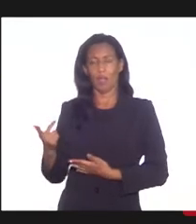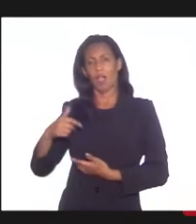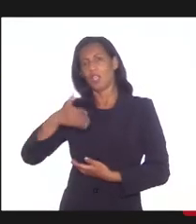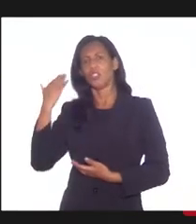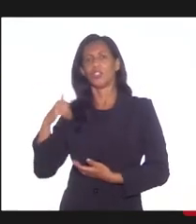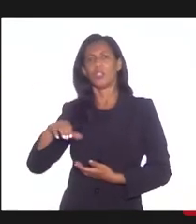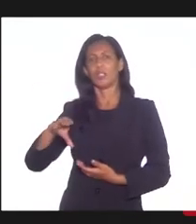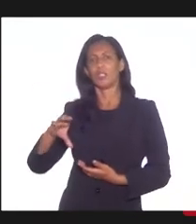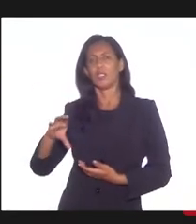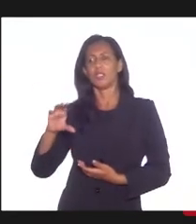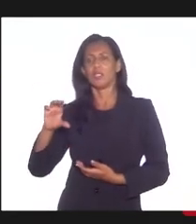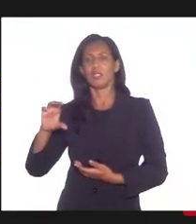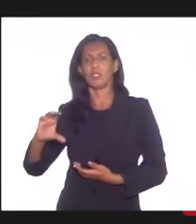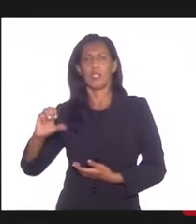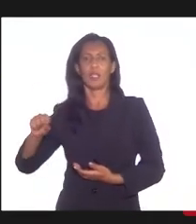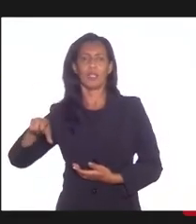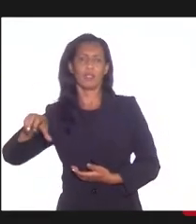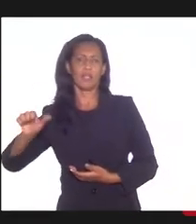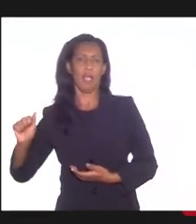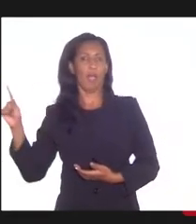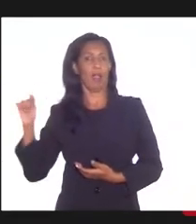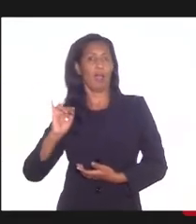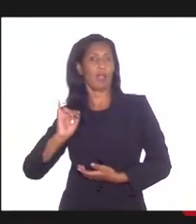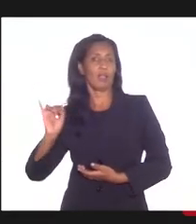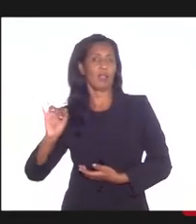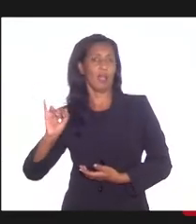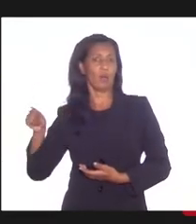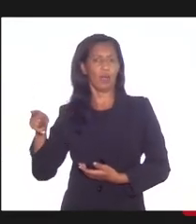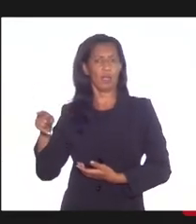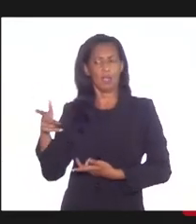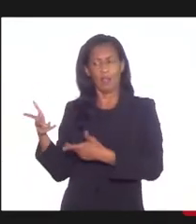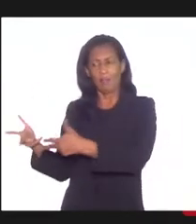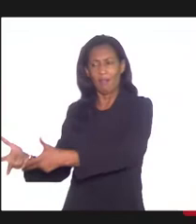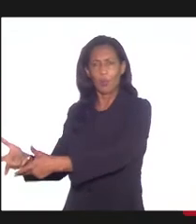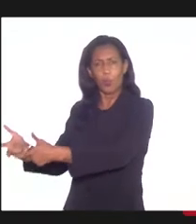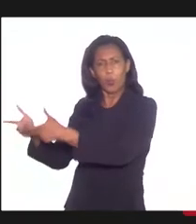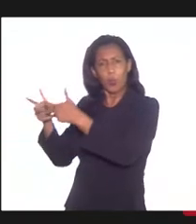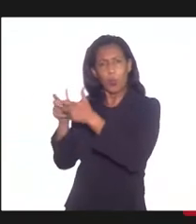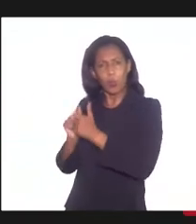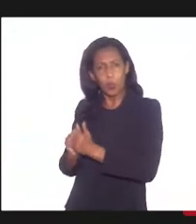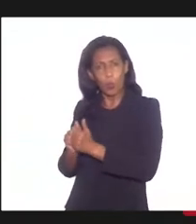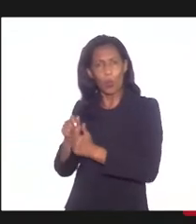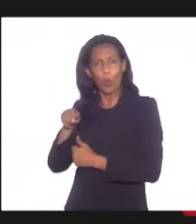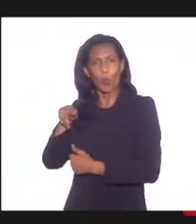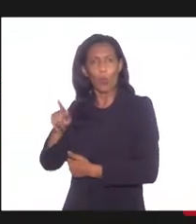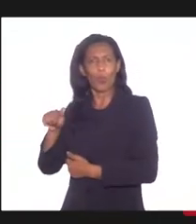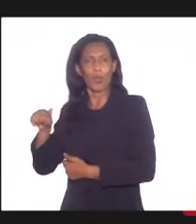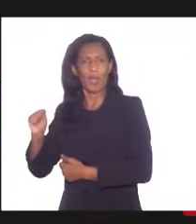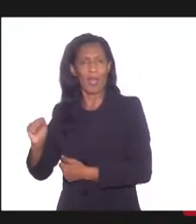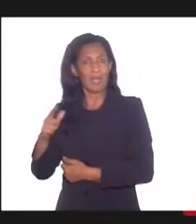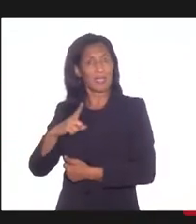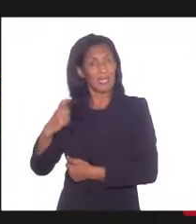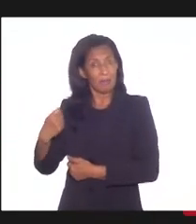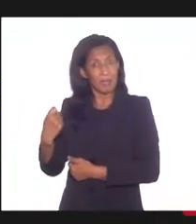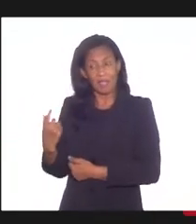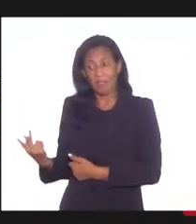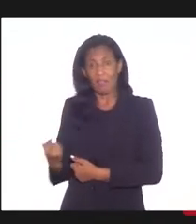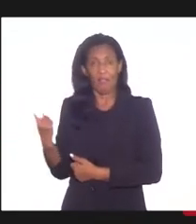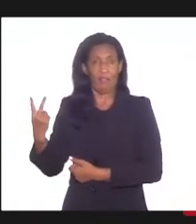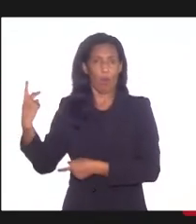CSA de Itaguaí, ela pretende tirar do coque e ir para o gás, mas para ir do coque para o gás, ele tem que ter preço